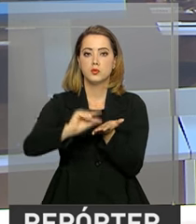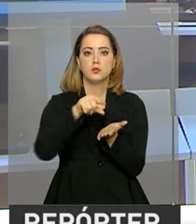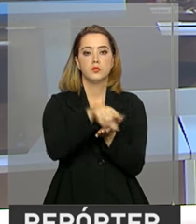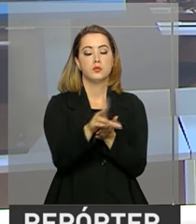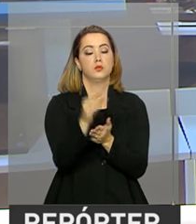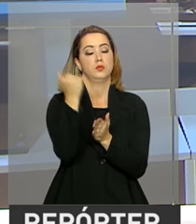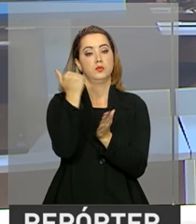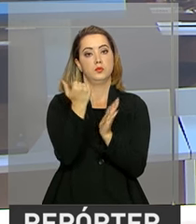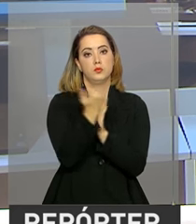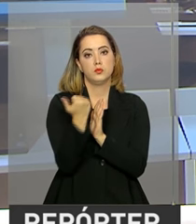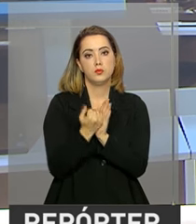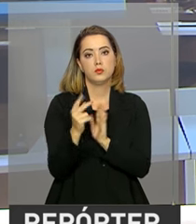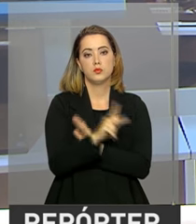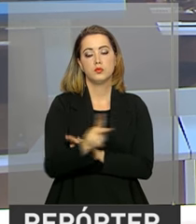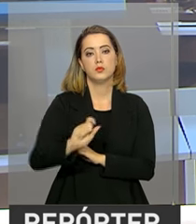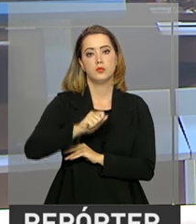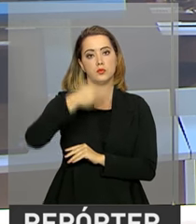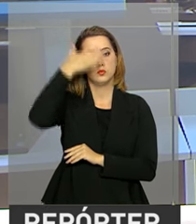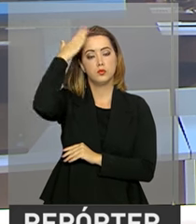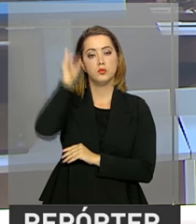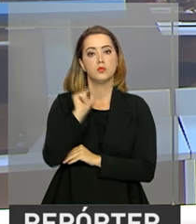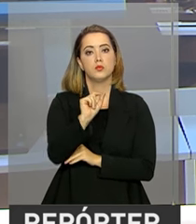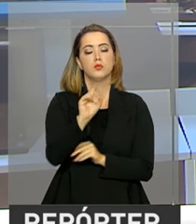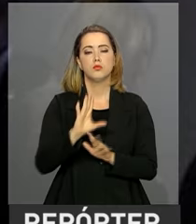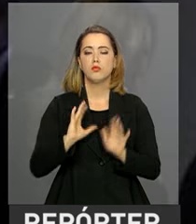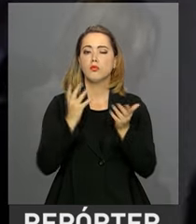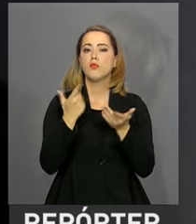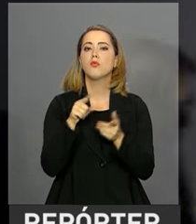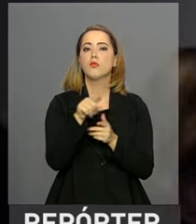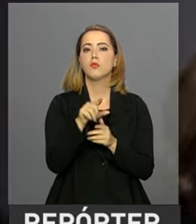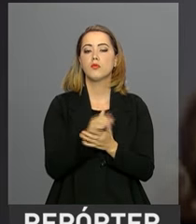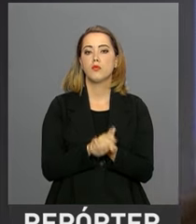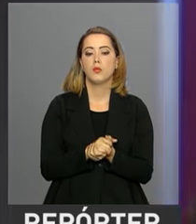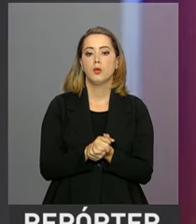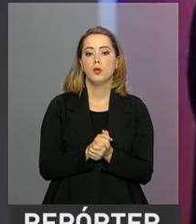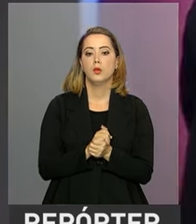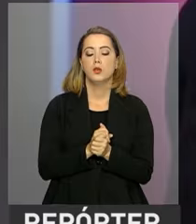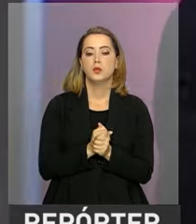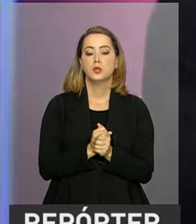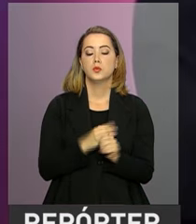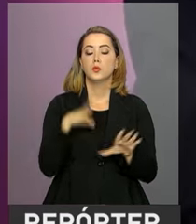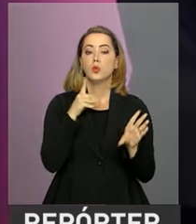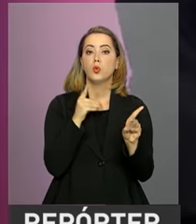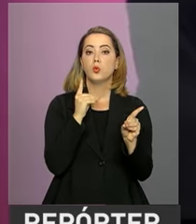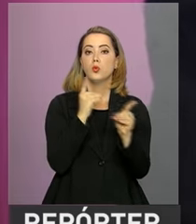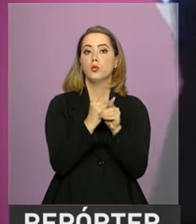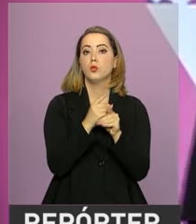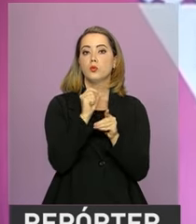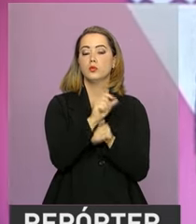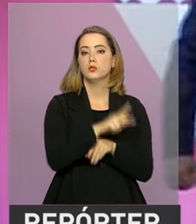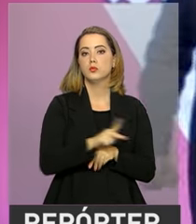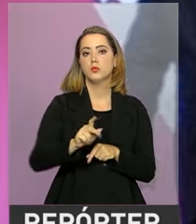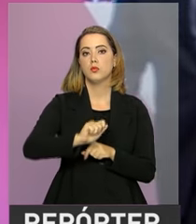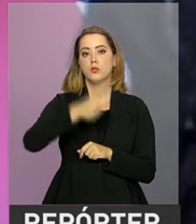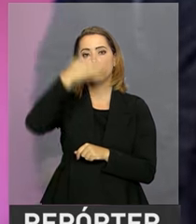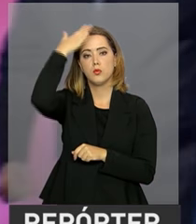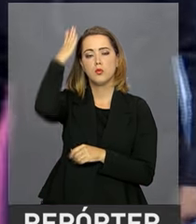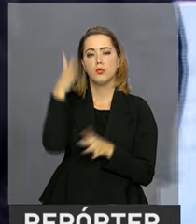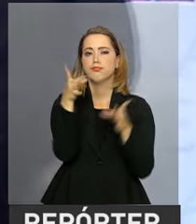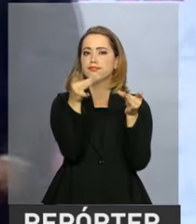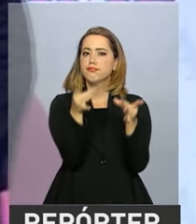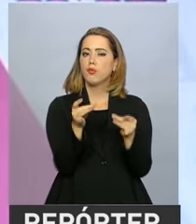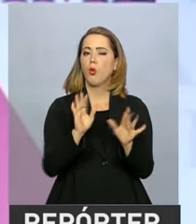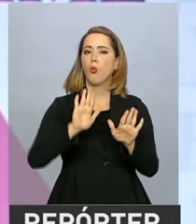Michel Temer nesse fórum da revista Exame em São Paulo. No encontro, Michel Temer destacou as